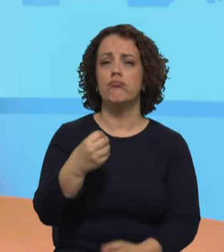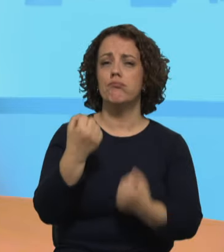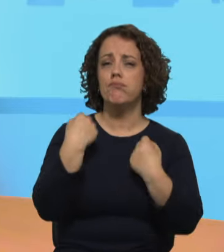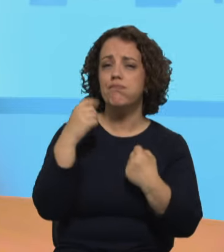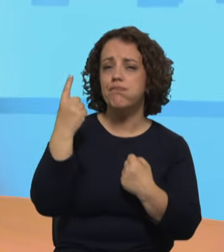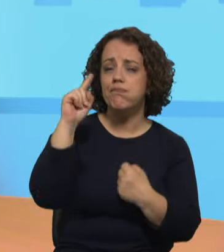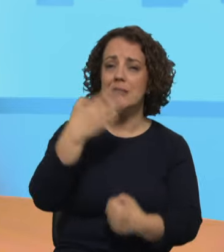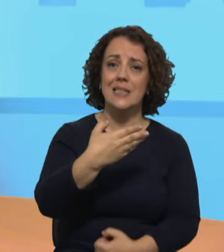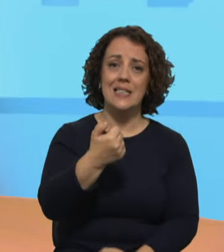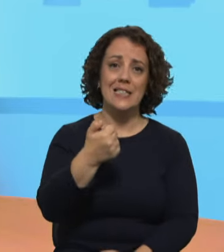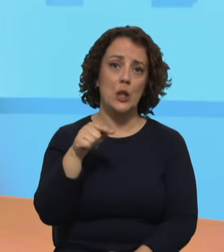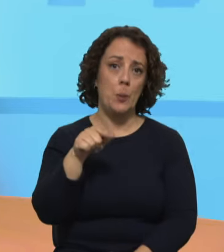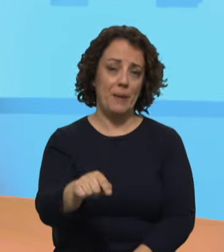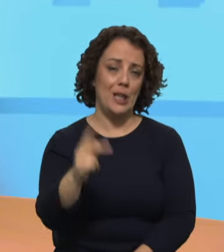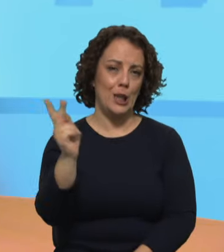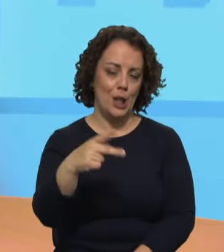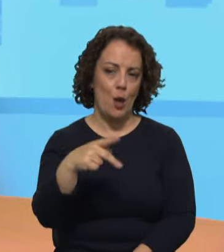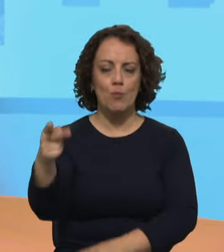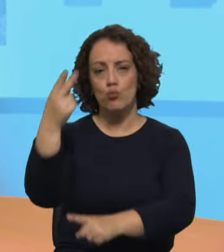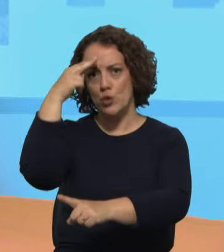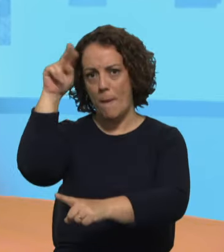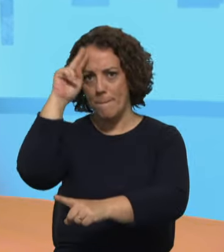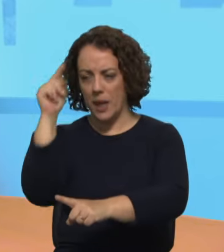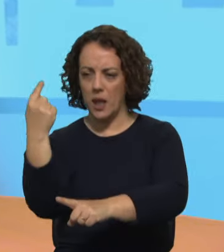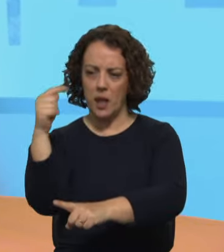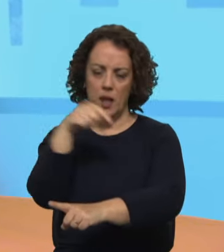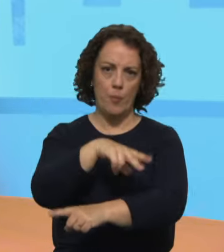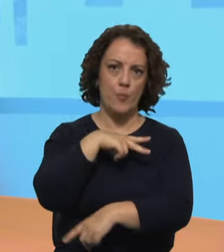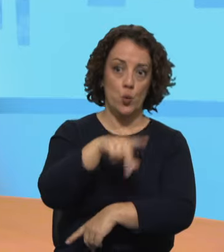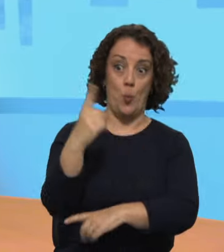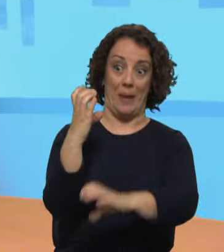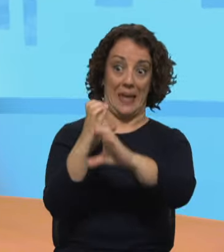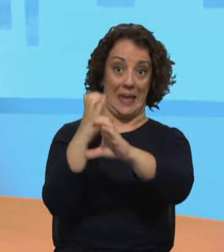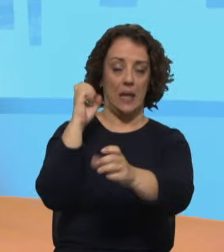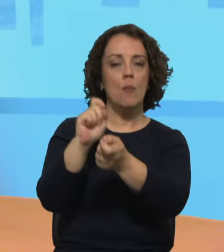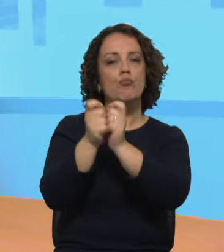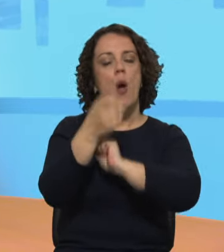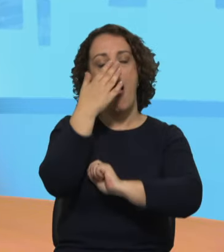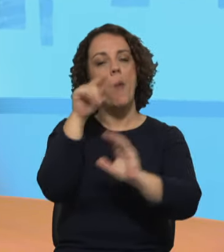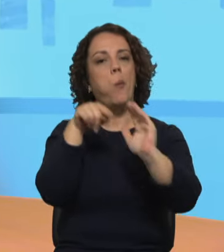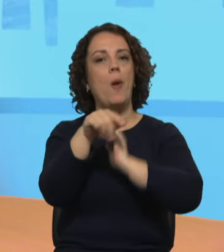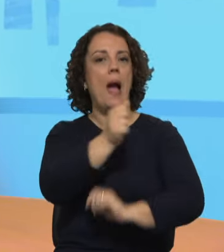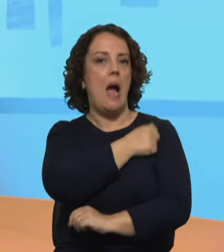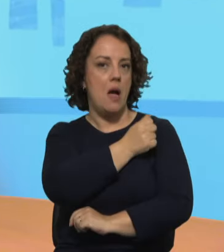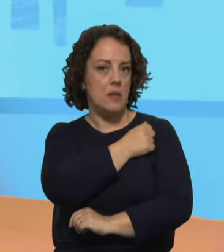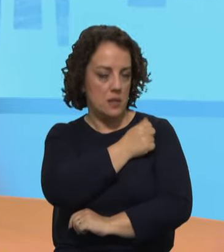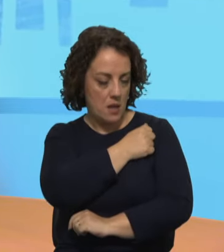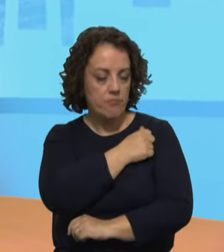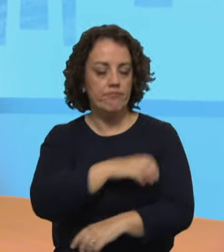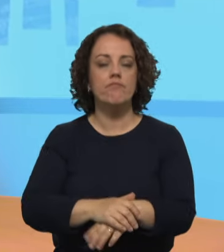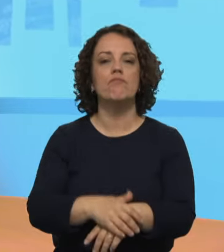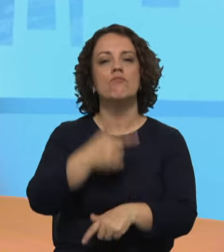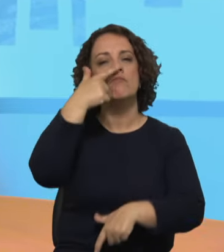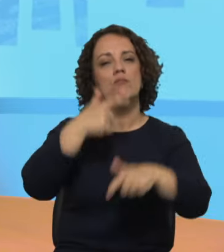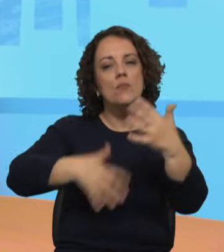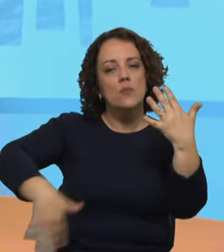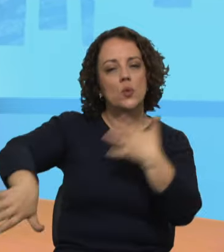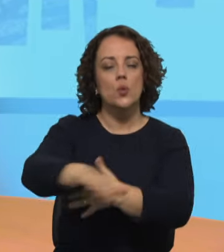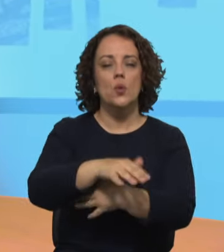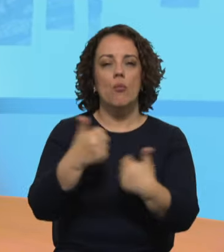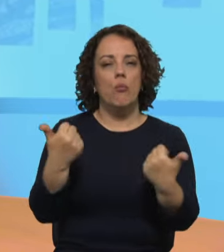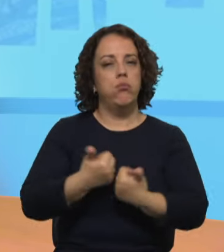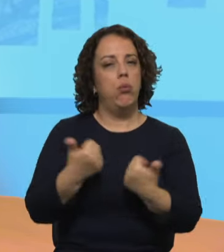Moçambique a Portugal numa carrinha convertida em casa confirmaram a generosidade do ser humano e perceberam